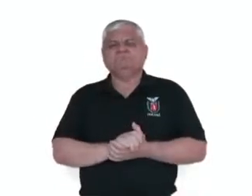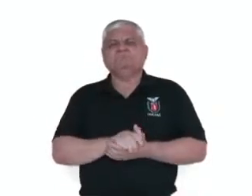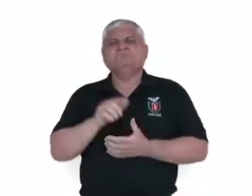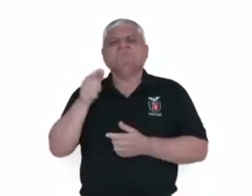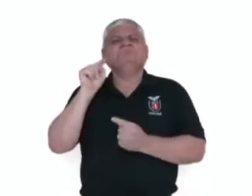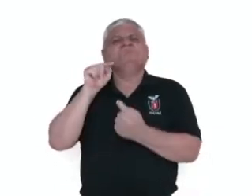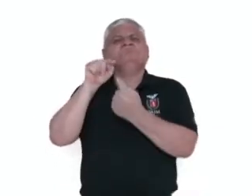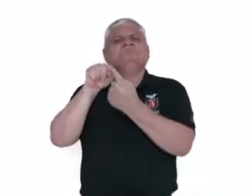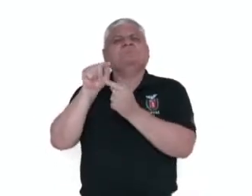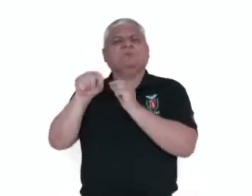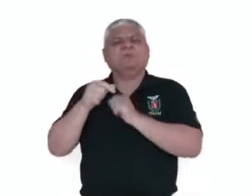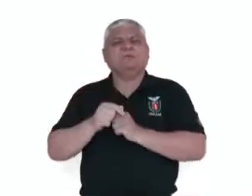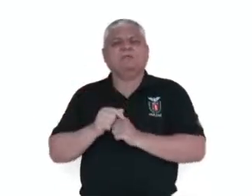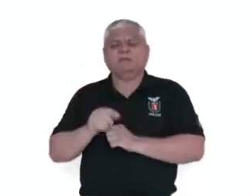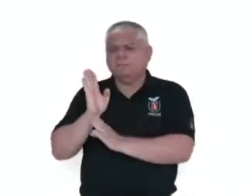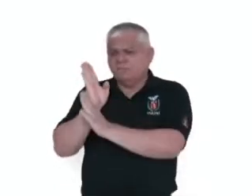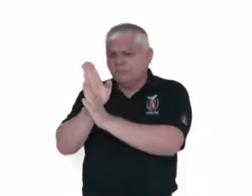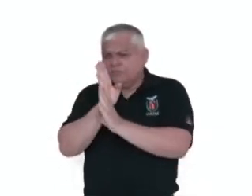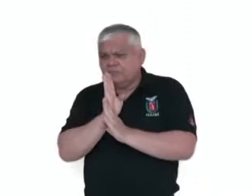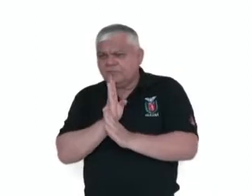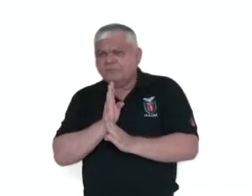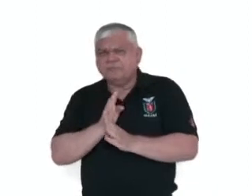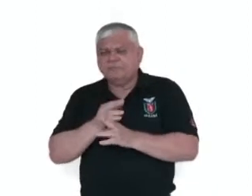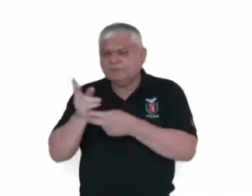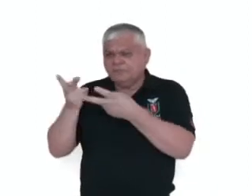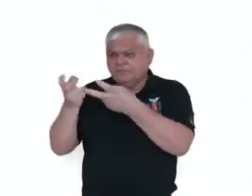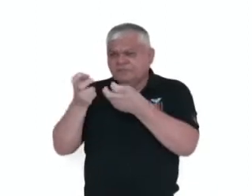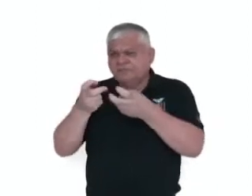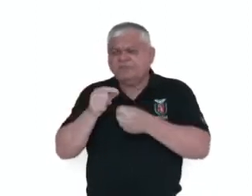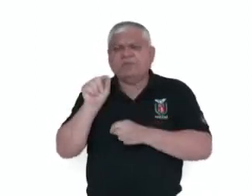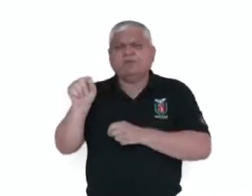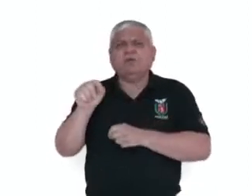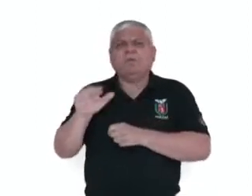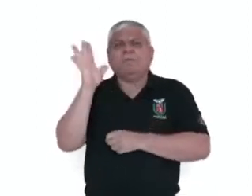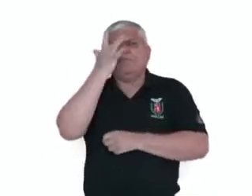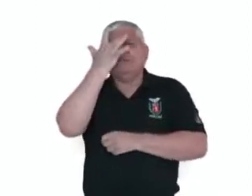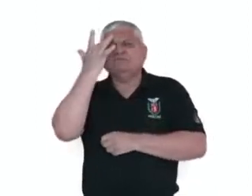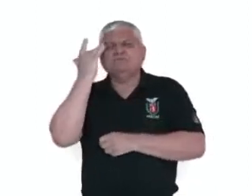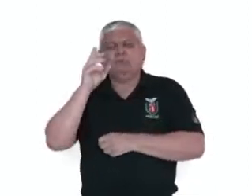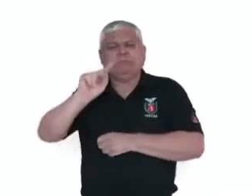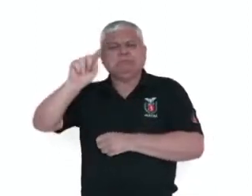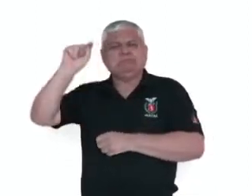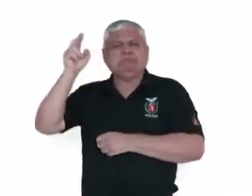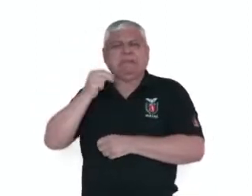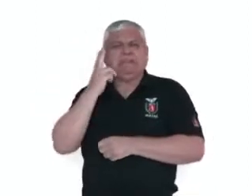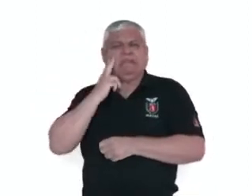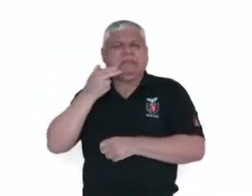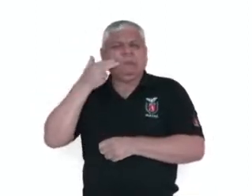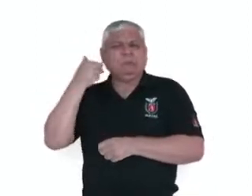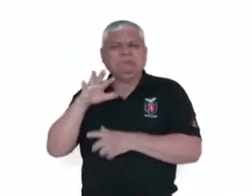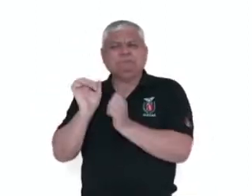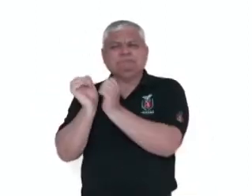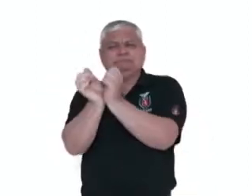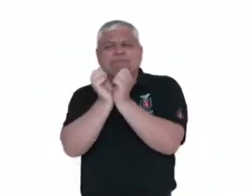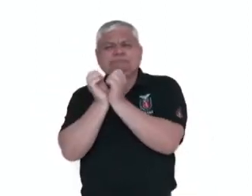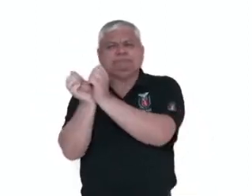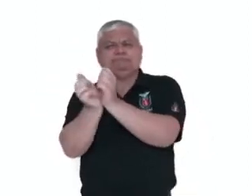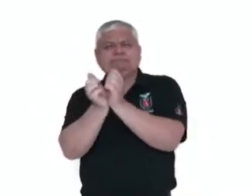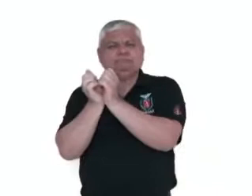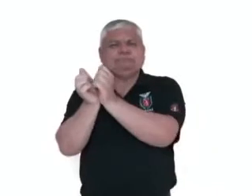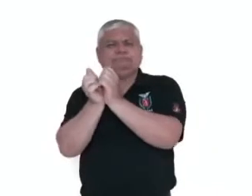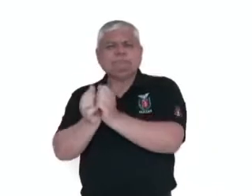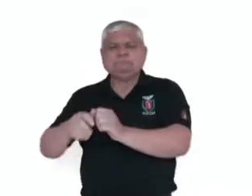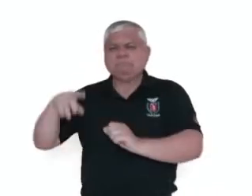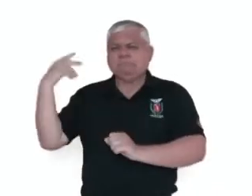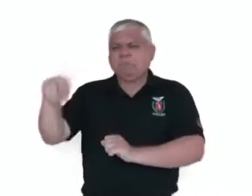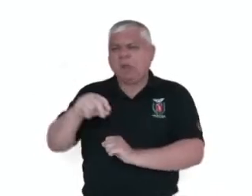problematizar as formas de resistência de pessoas escravizadas à exploração de sua mão de obra, aos